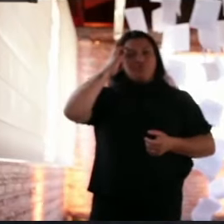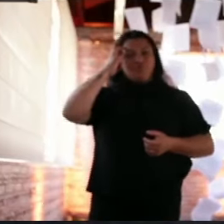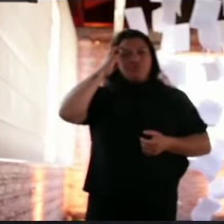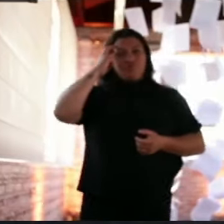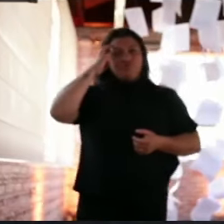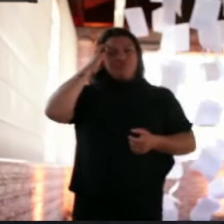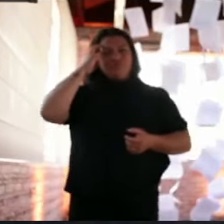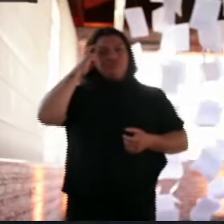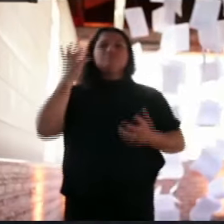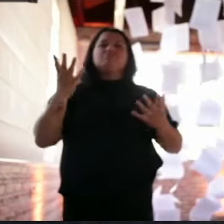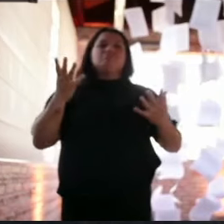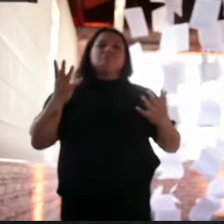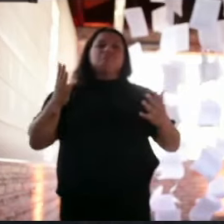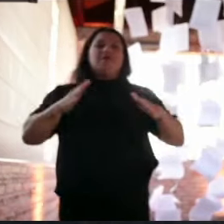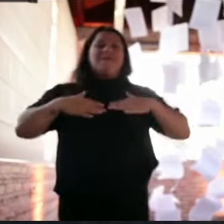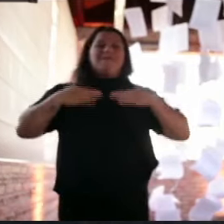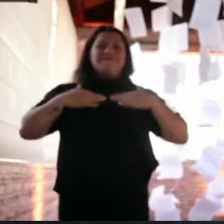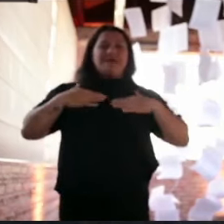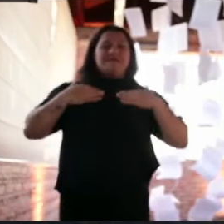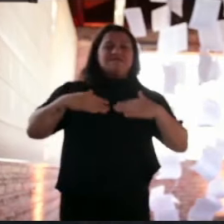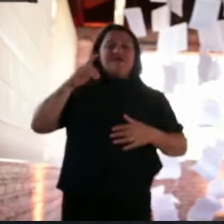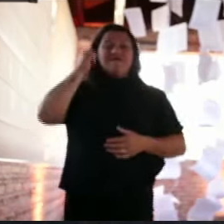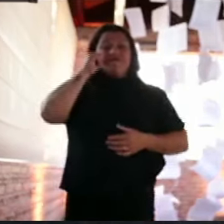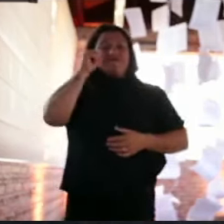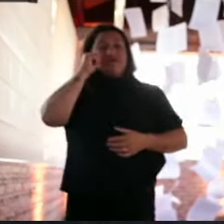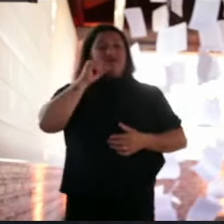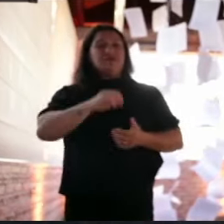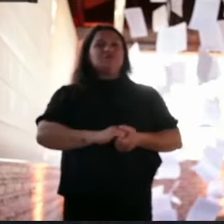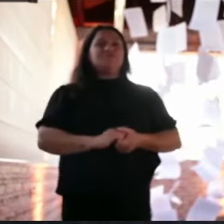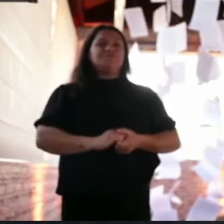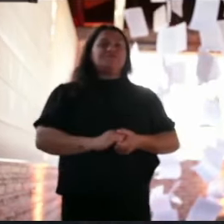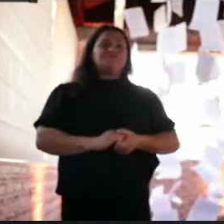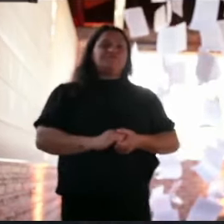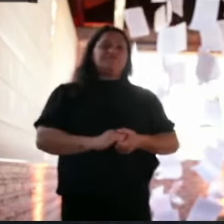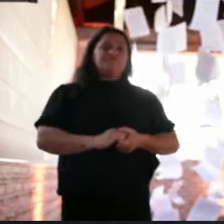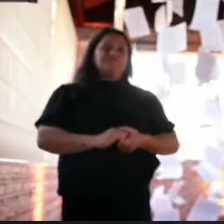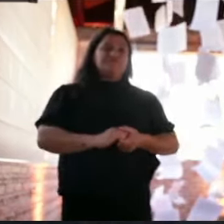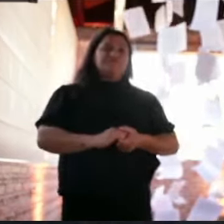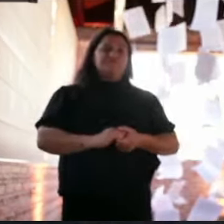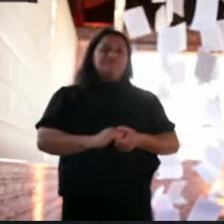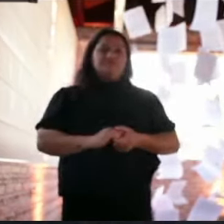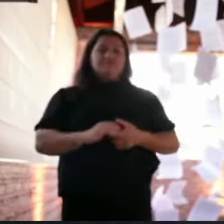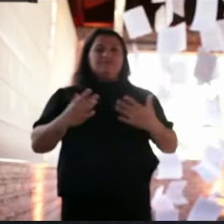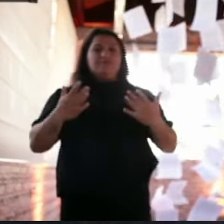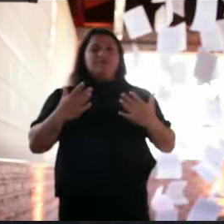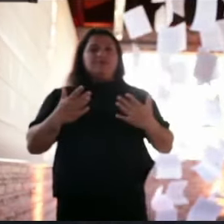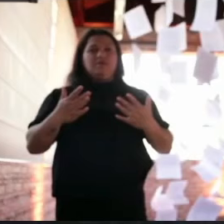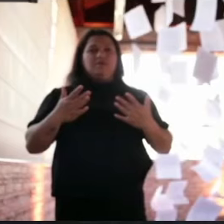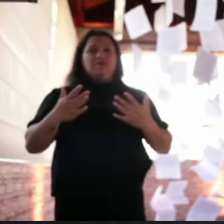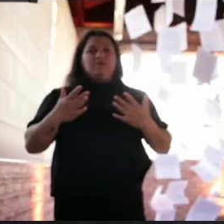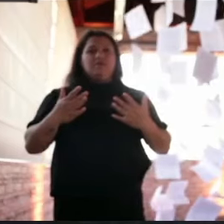feminino agora que você tava puxando o assunto sexo e amamentação prazer